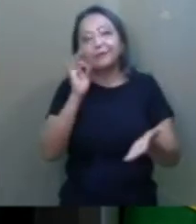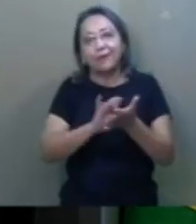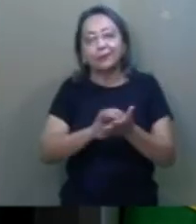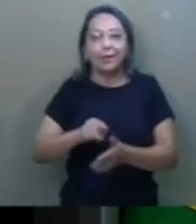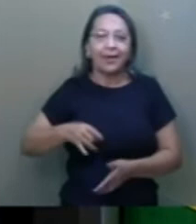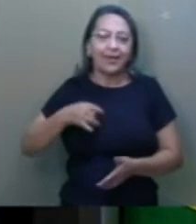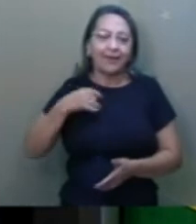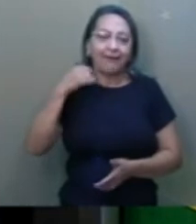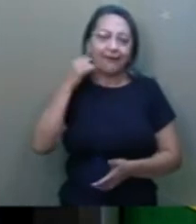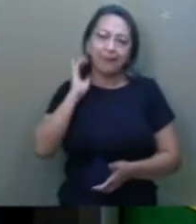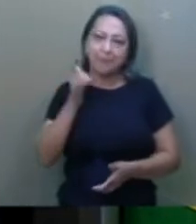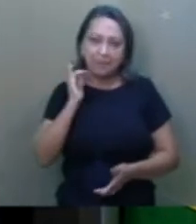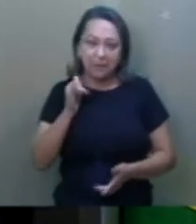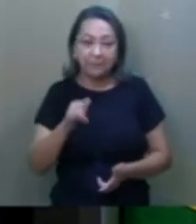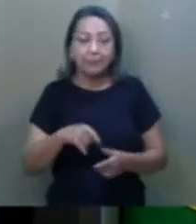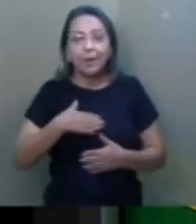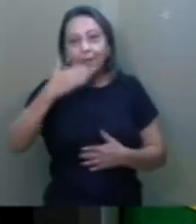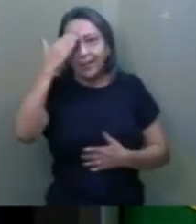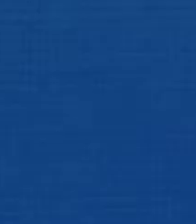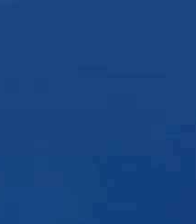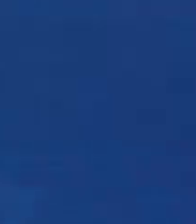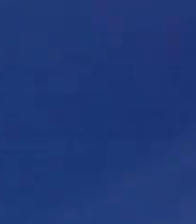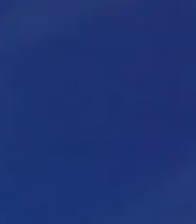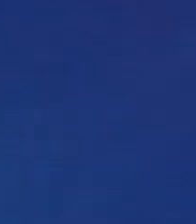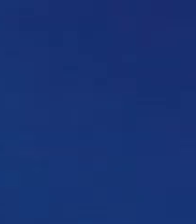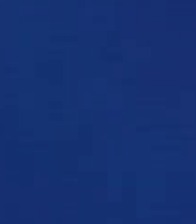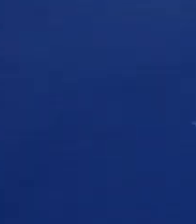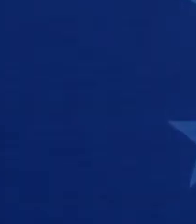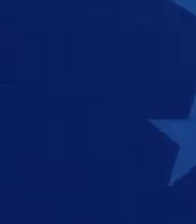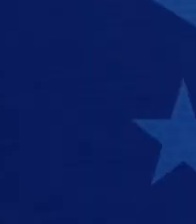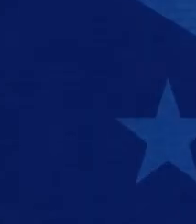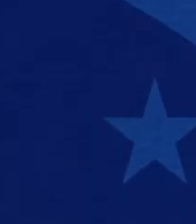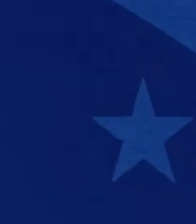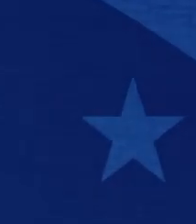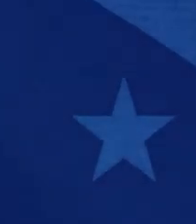que é falado nos discursos. Meu agradecimento, presidente.